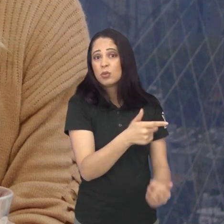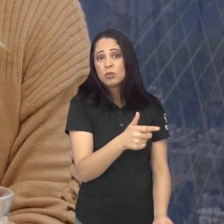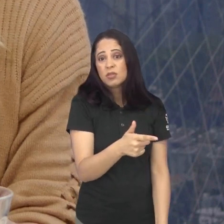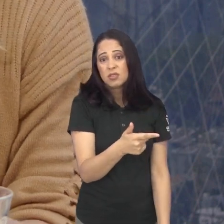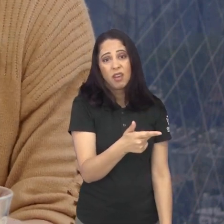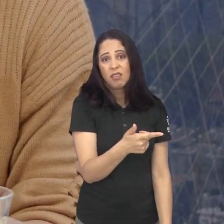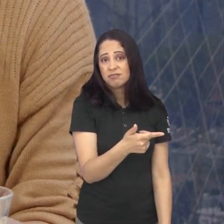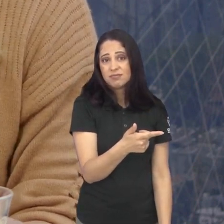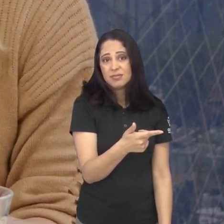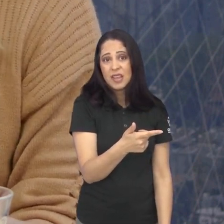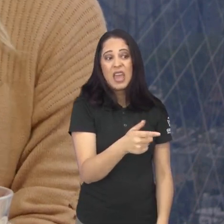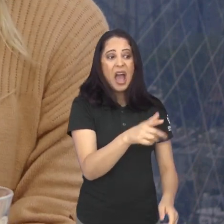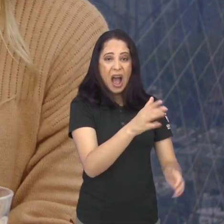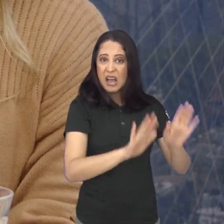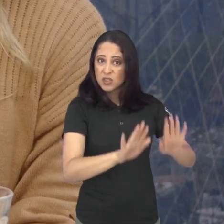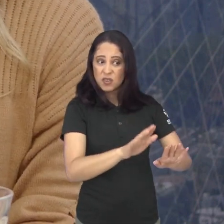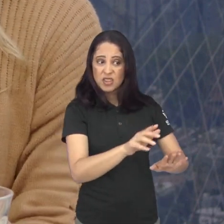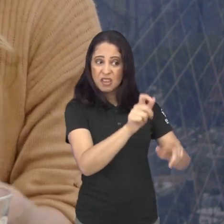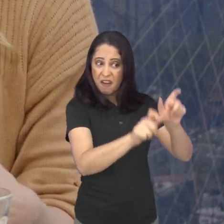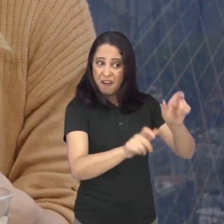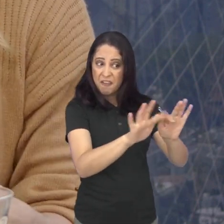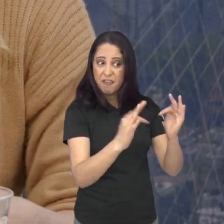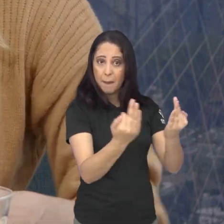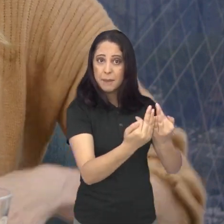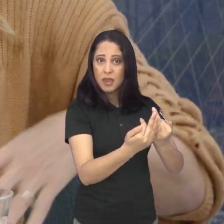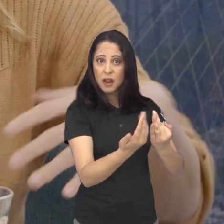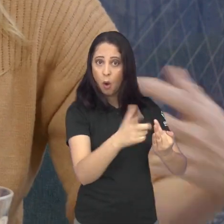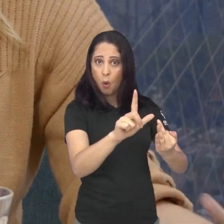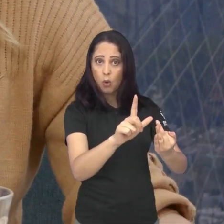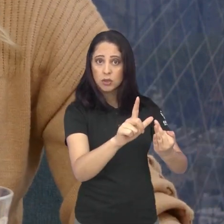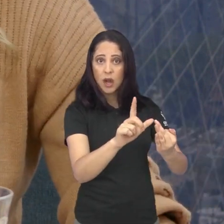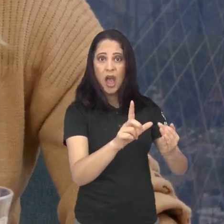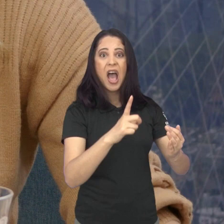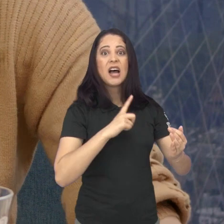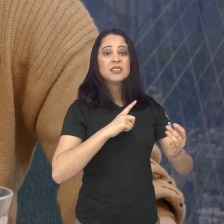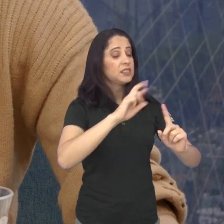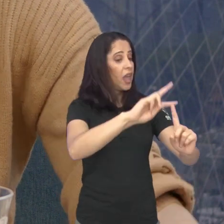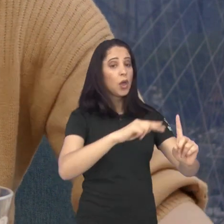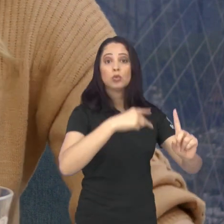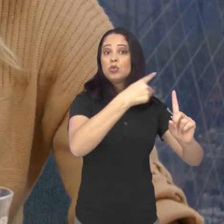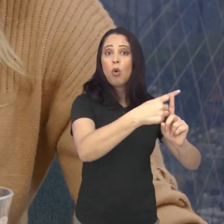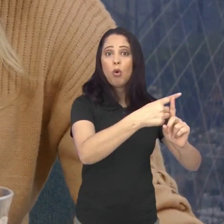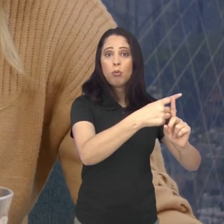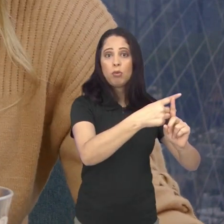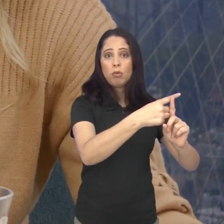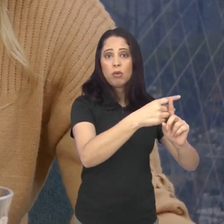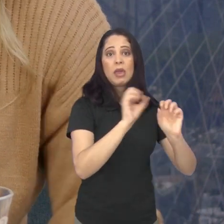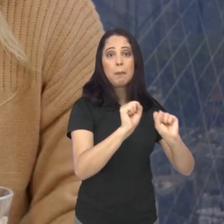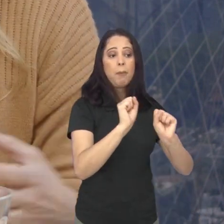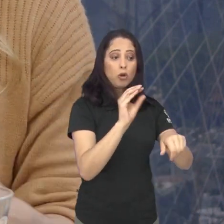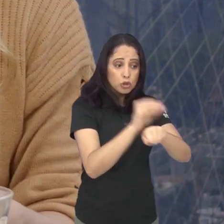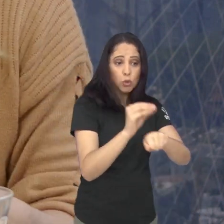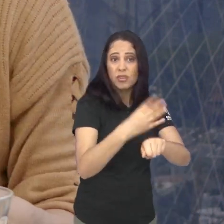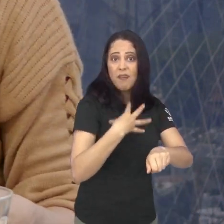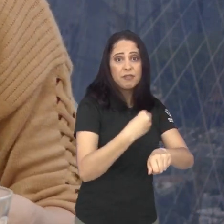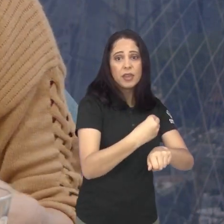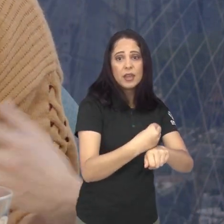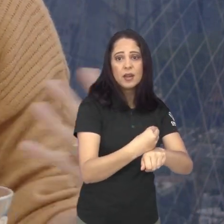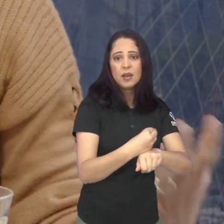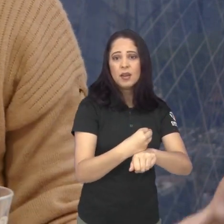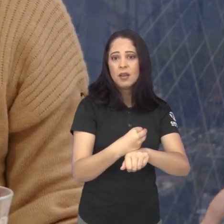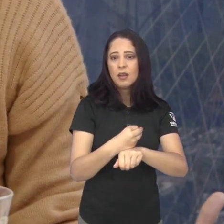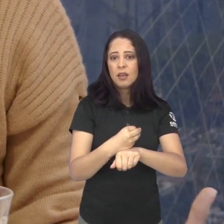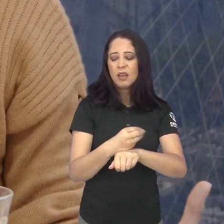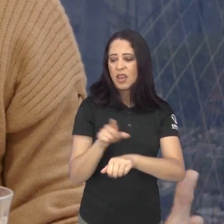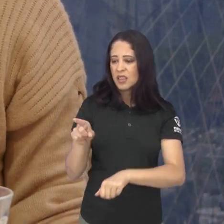proporcionam 10 vezes mais do que eu consigo. E eu tenho famílias que não proporcionam nem 1% do que eu proporciono. O que, que é melhor,